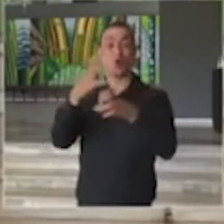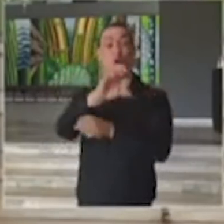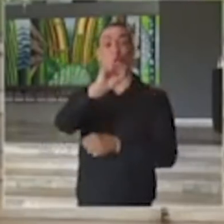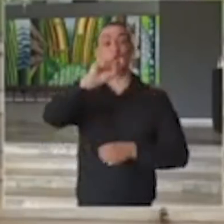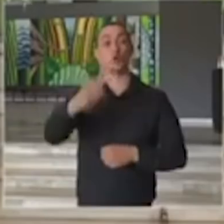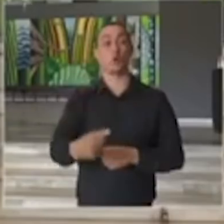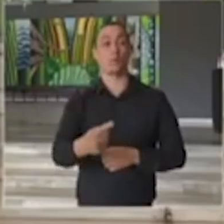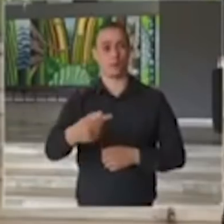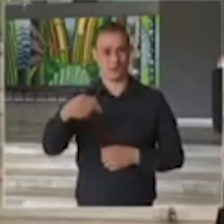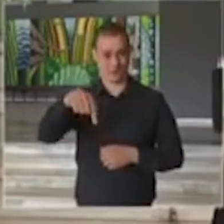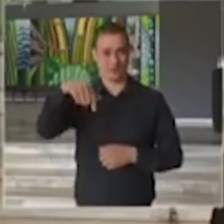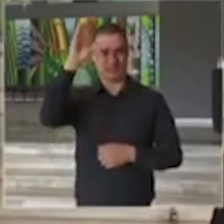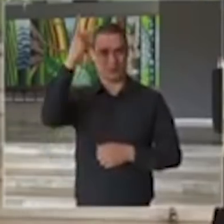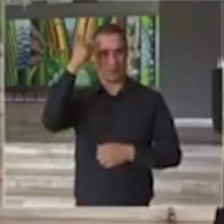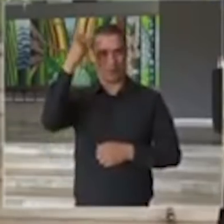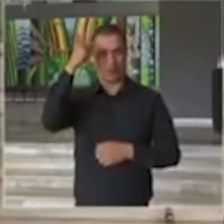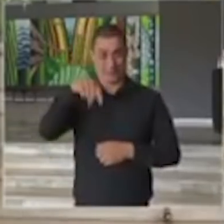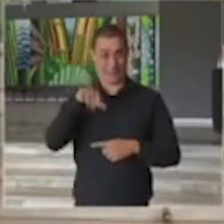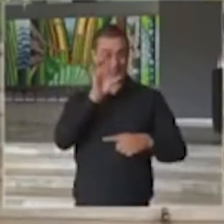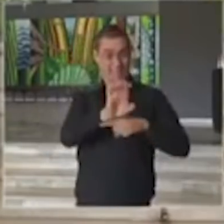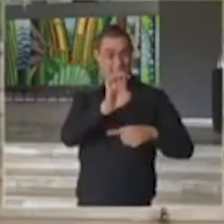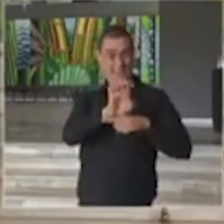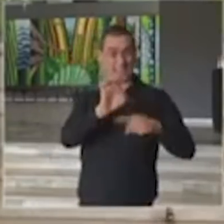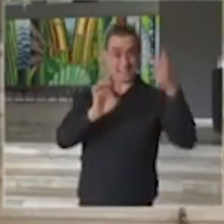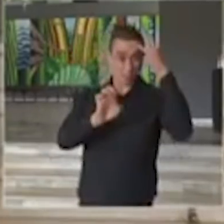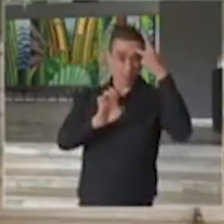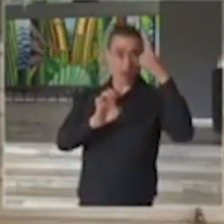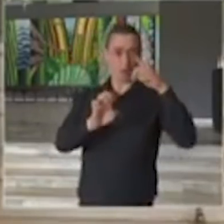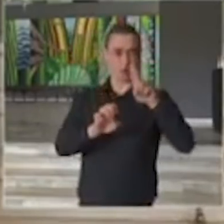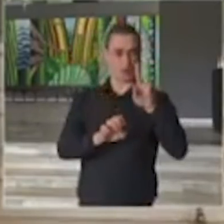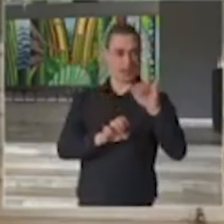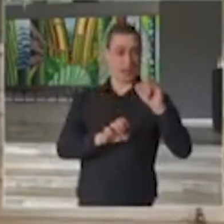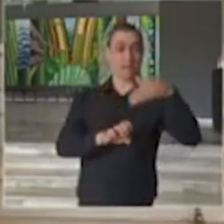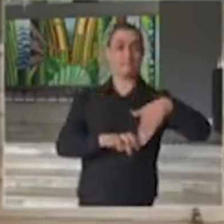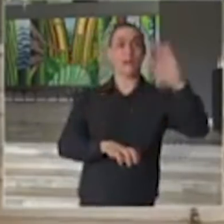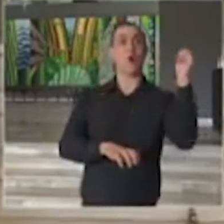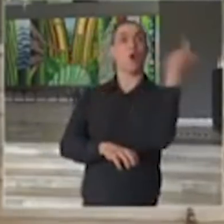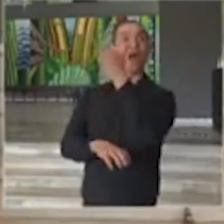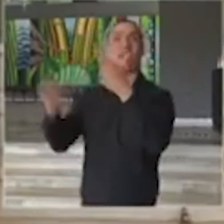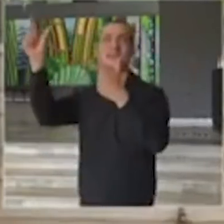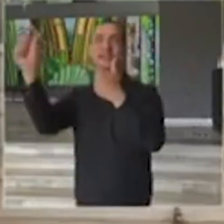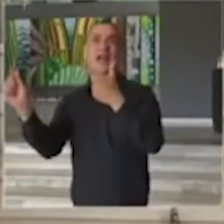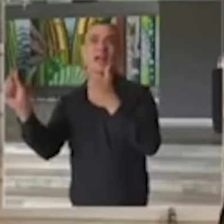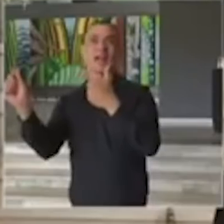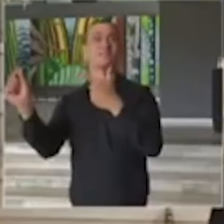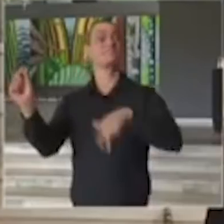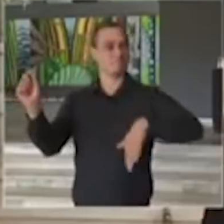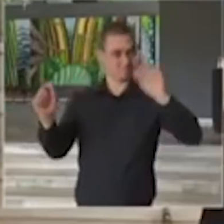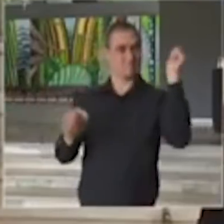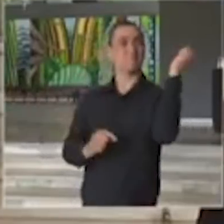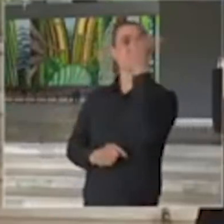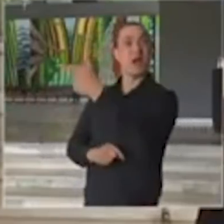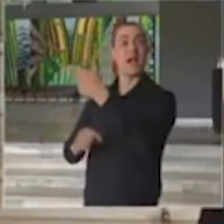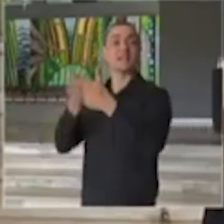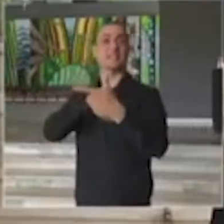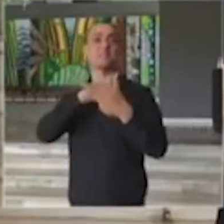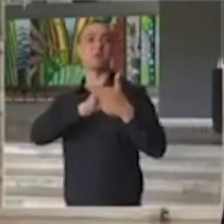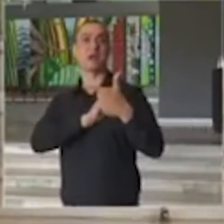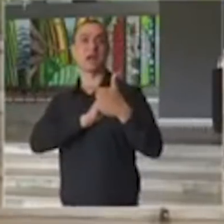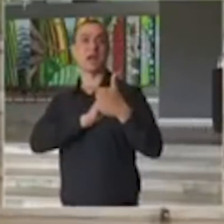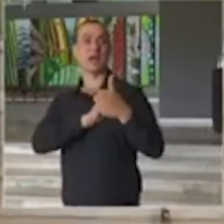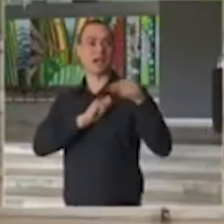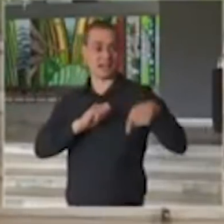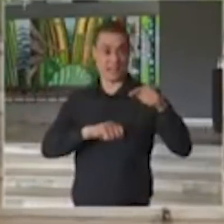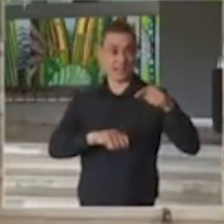paulo são paulo como estado tem mais leitos de uti do que a itália tem mais leitos de uti do que a espanha